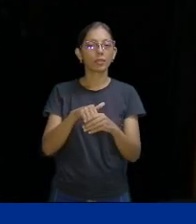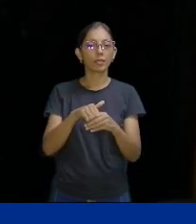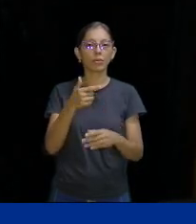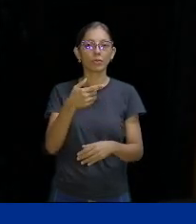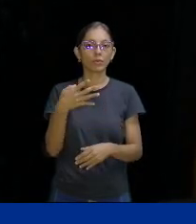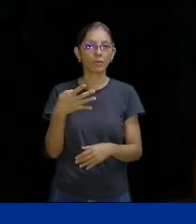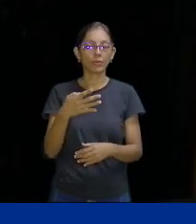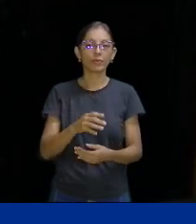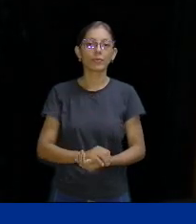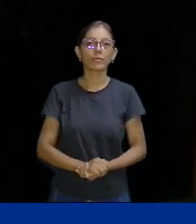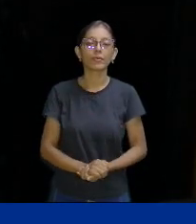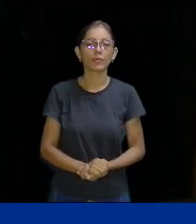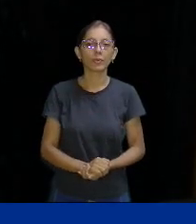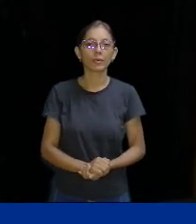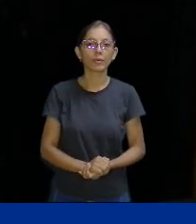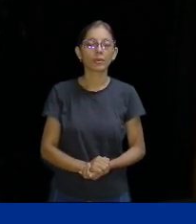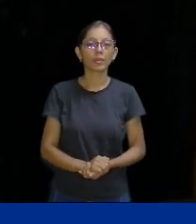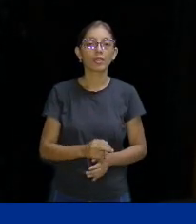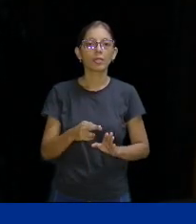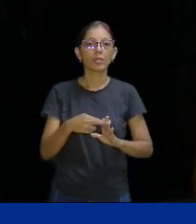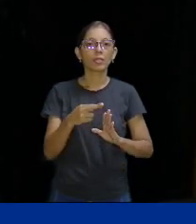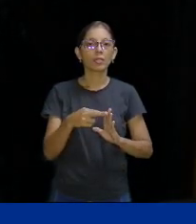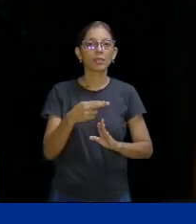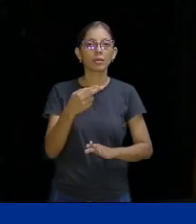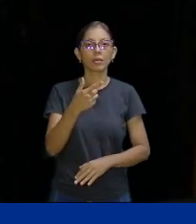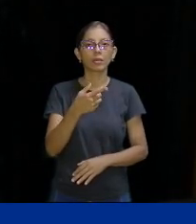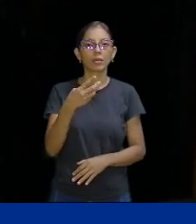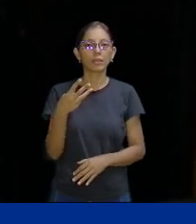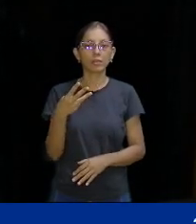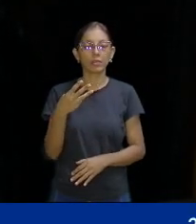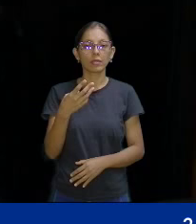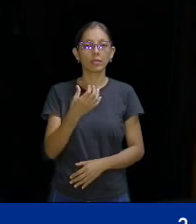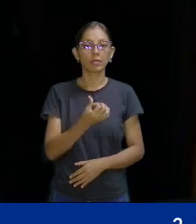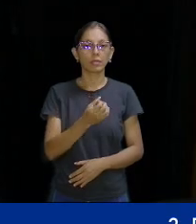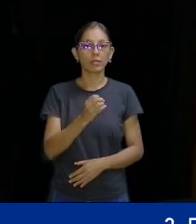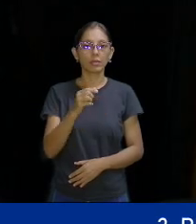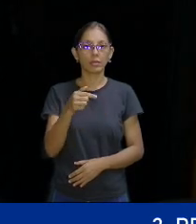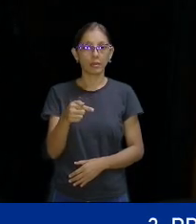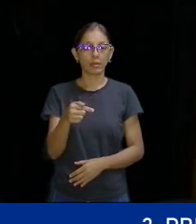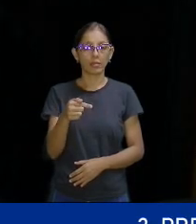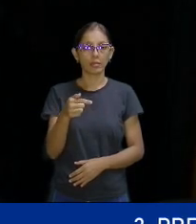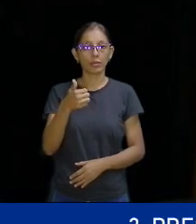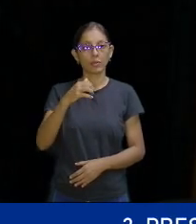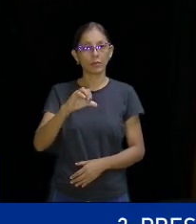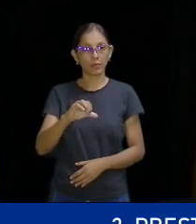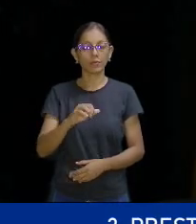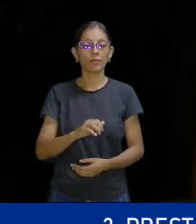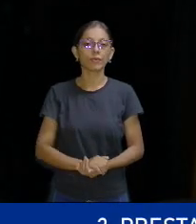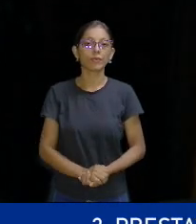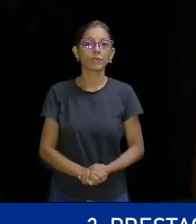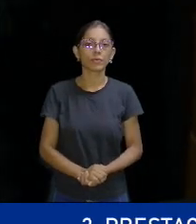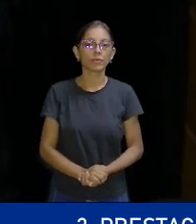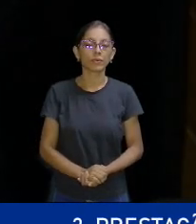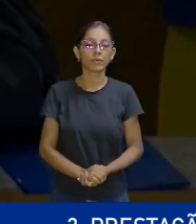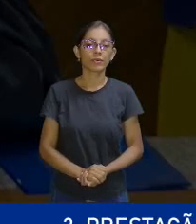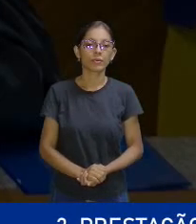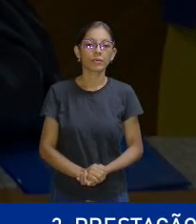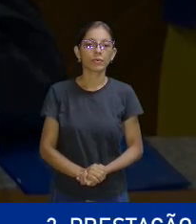artigo 74, inciso 3, da Resolução 23.607 de 2019. É como eu voto, senhor